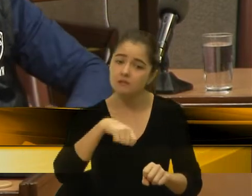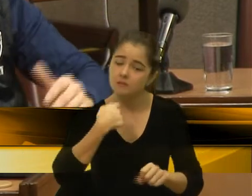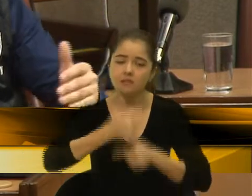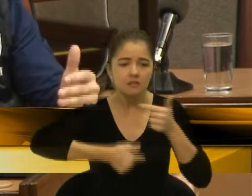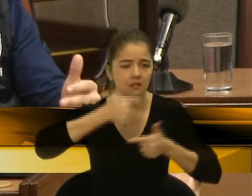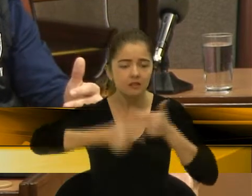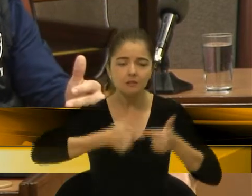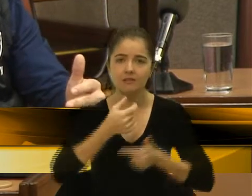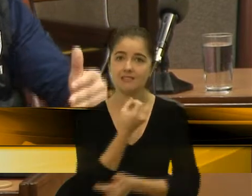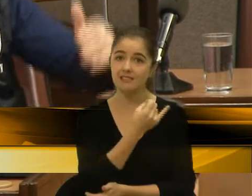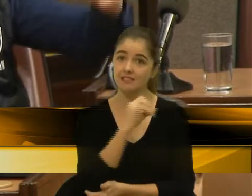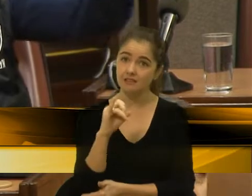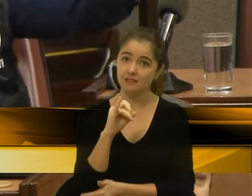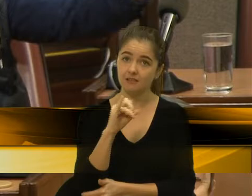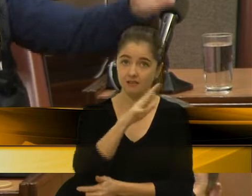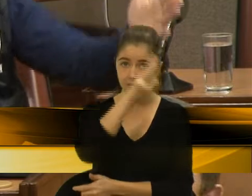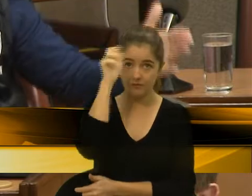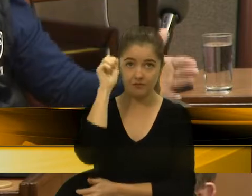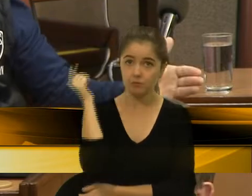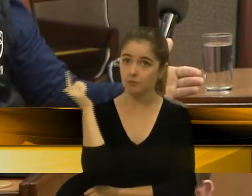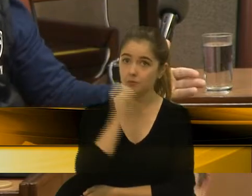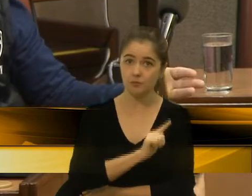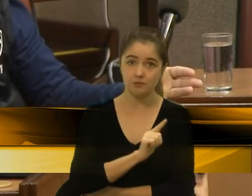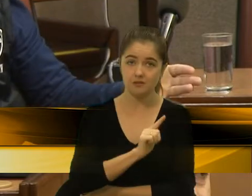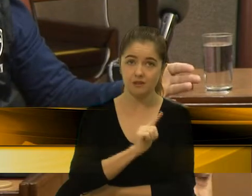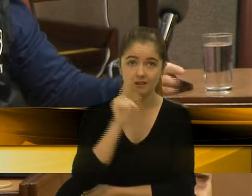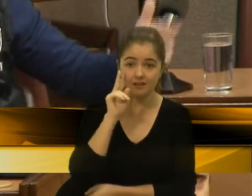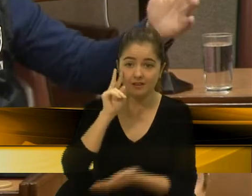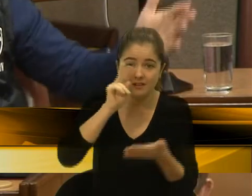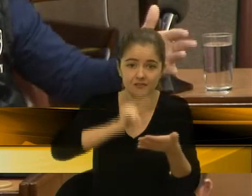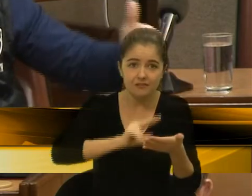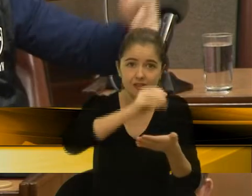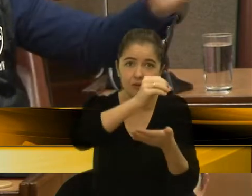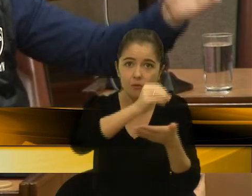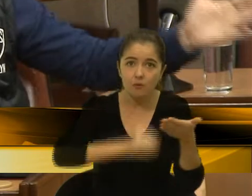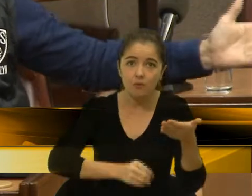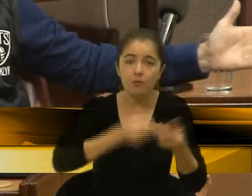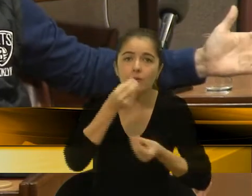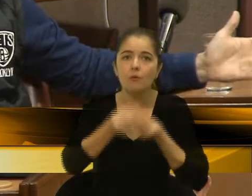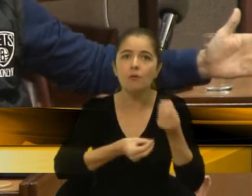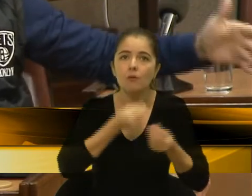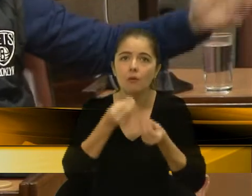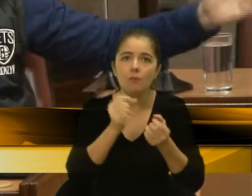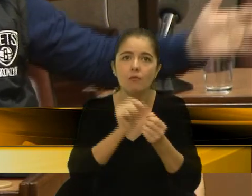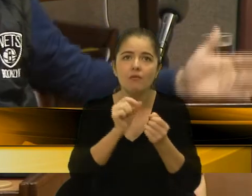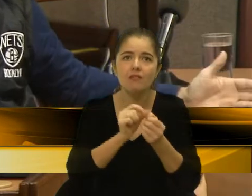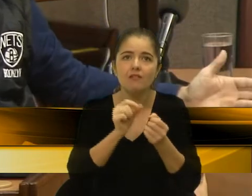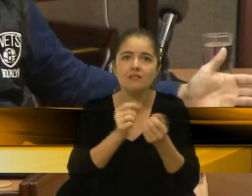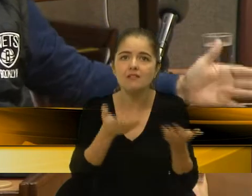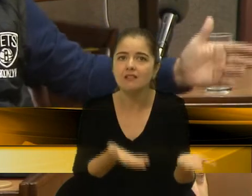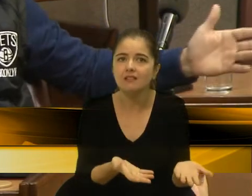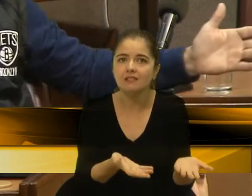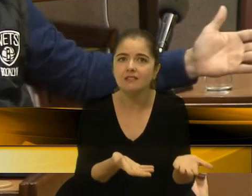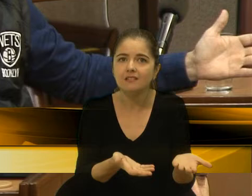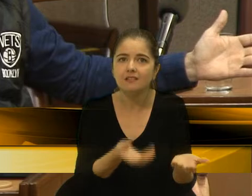que se a prefeitura não consegue nem localizar um papel, como vai fazer a prospecção de clientes aí do mercado